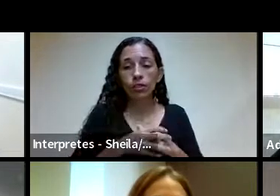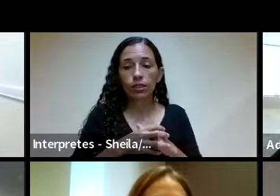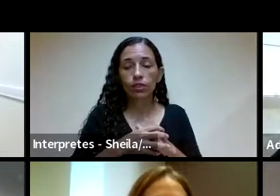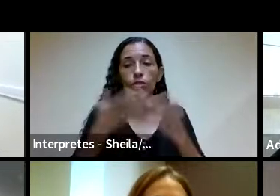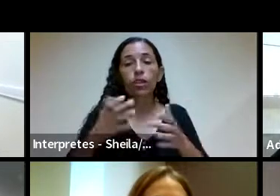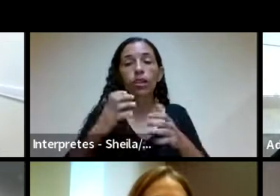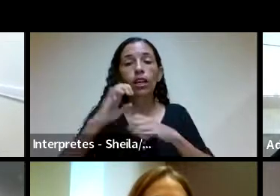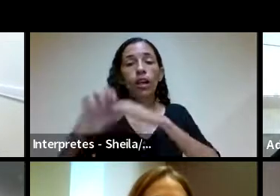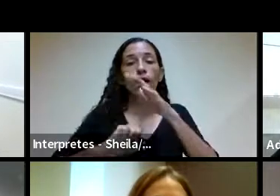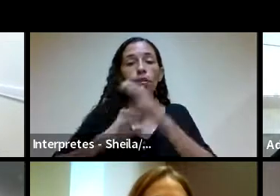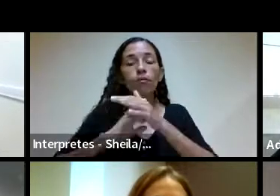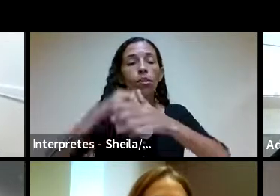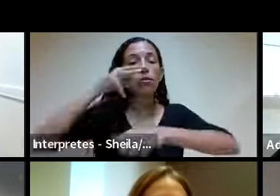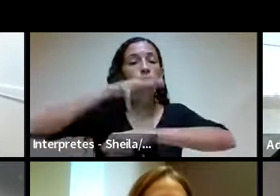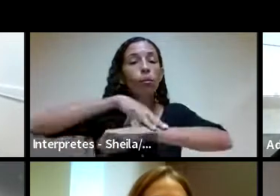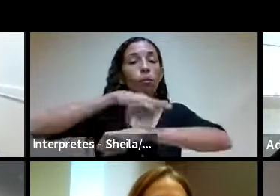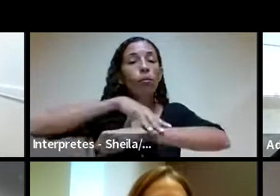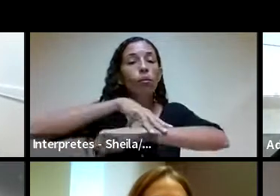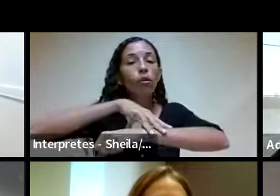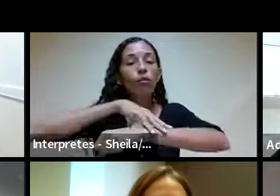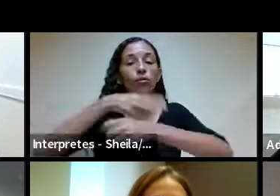hoje, autora,